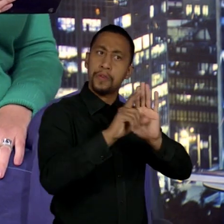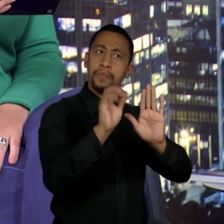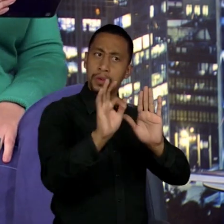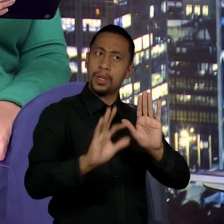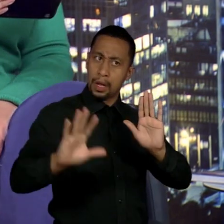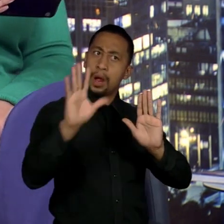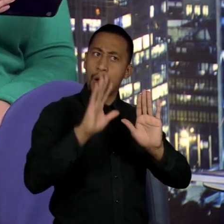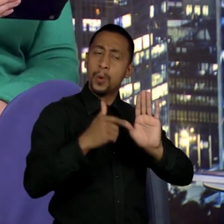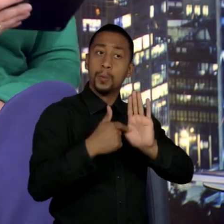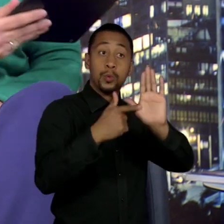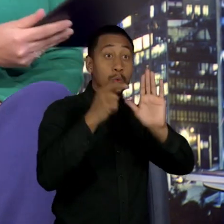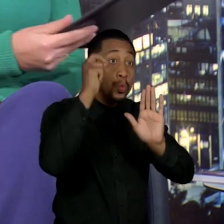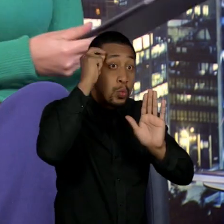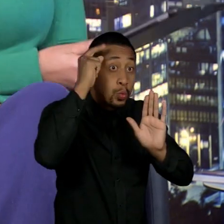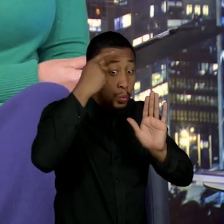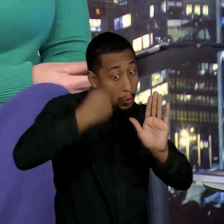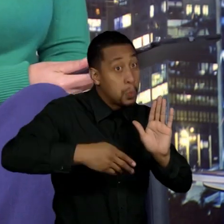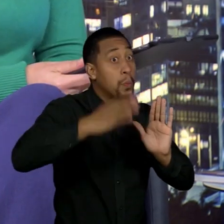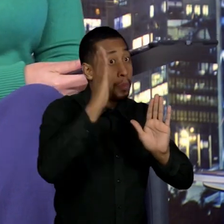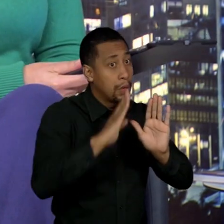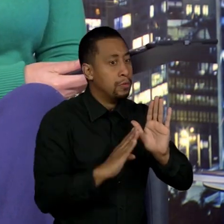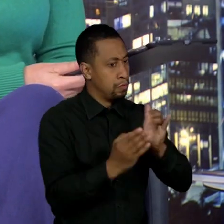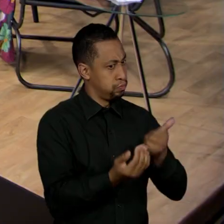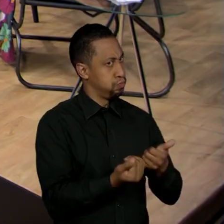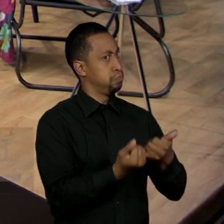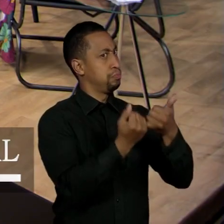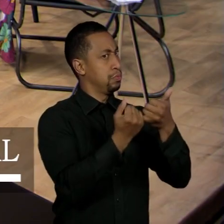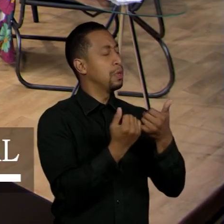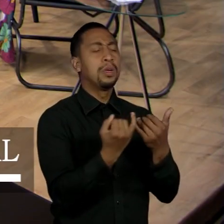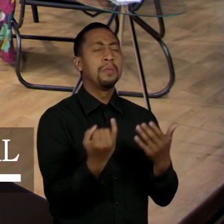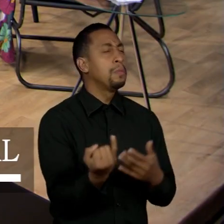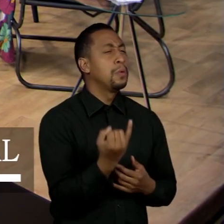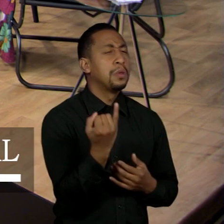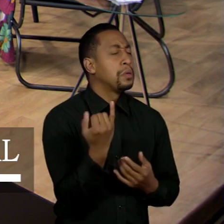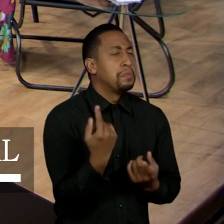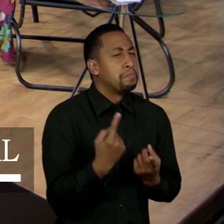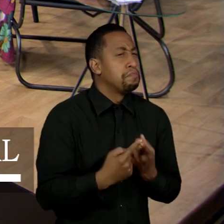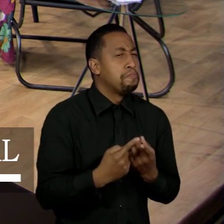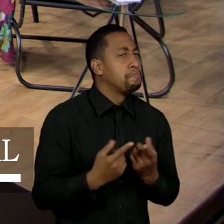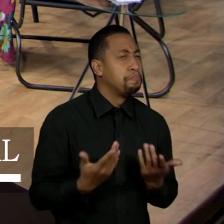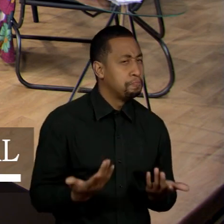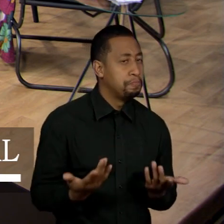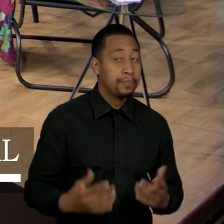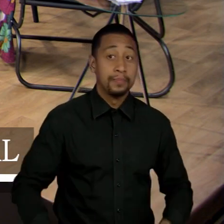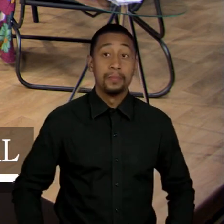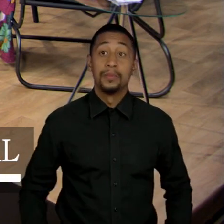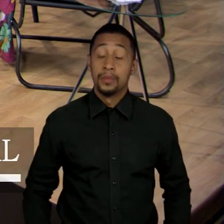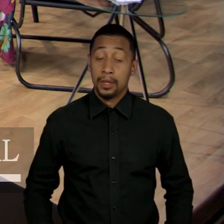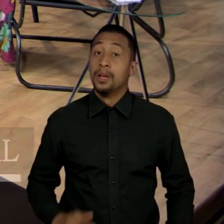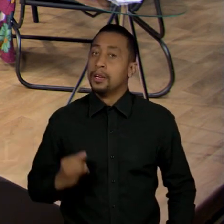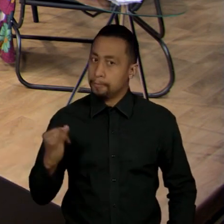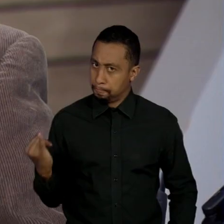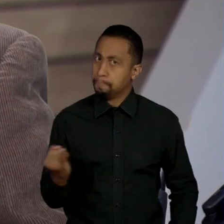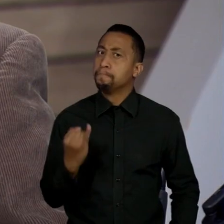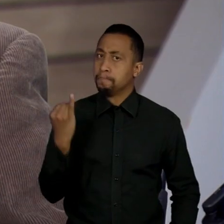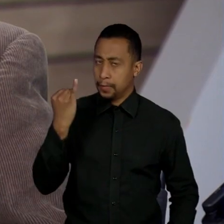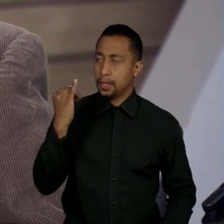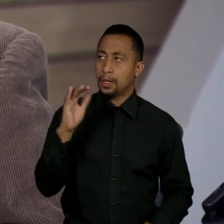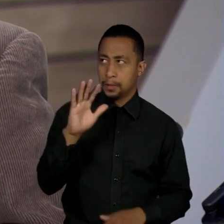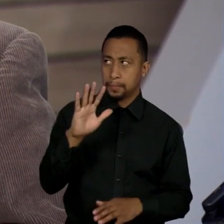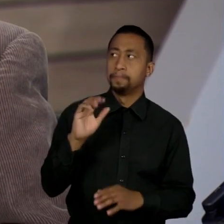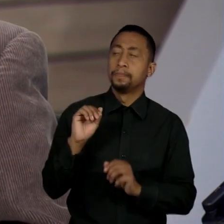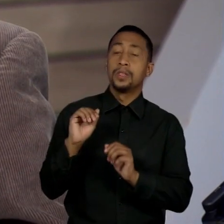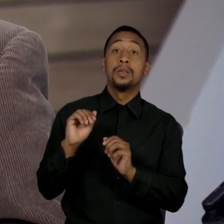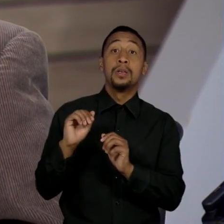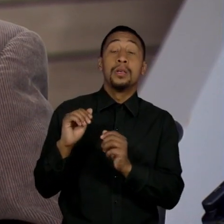manifestação da cultura nacional. Qual que é a importância desse reconhecimento? Olha, é de suma importância, né? Porque é